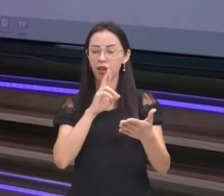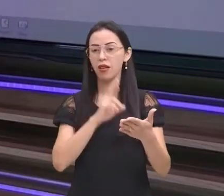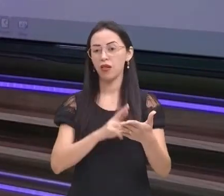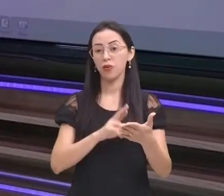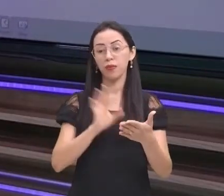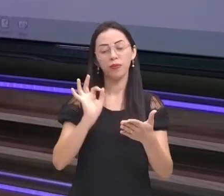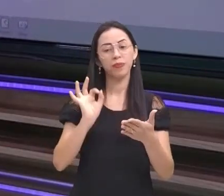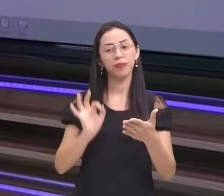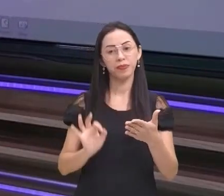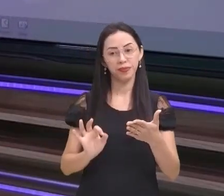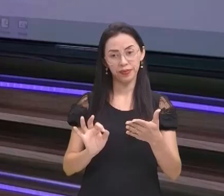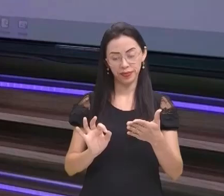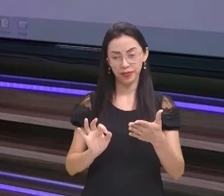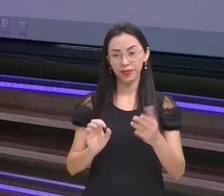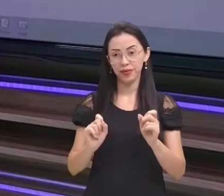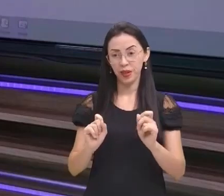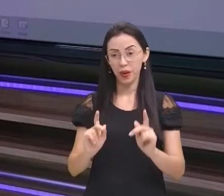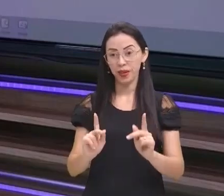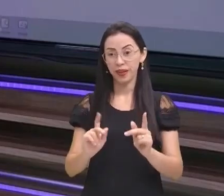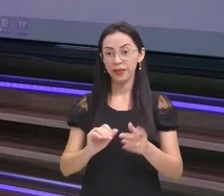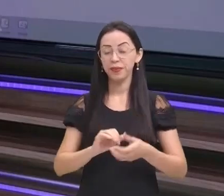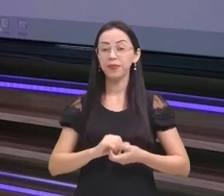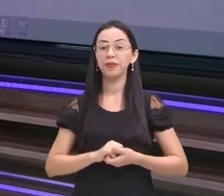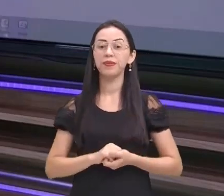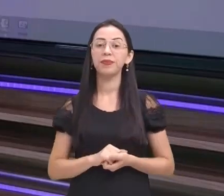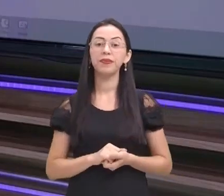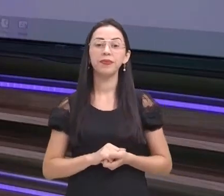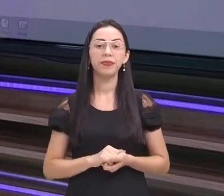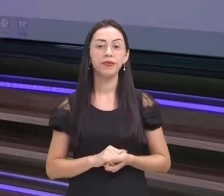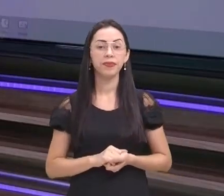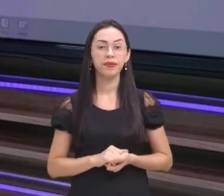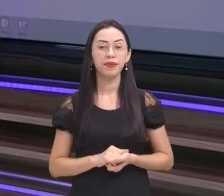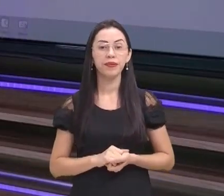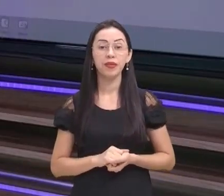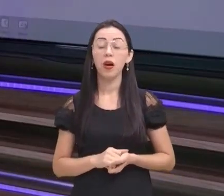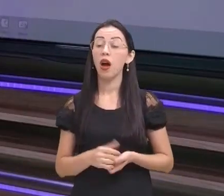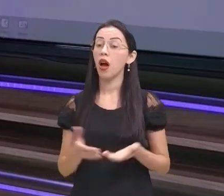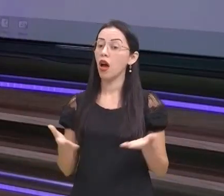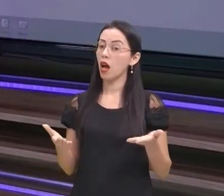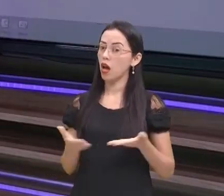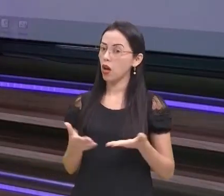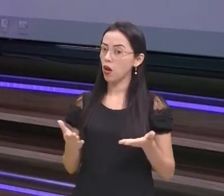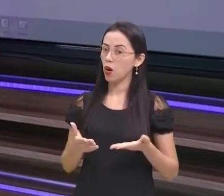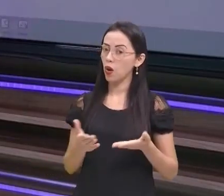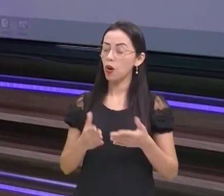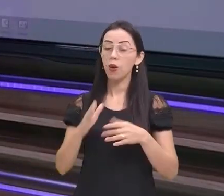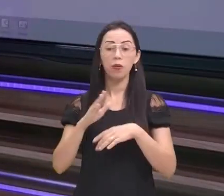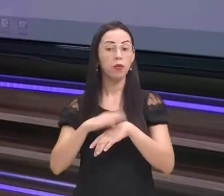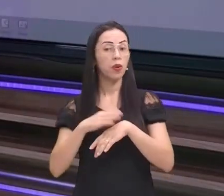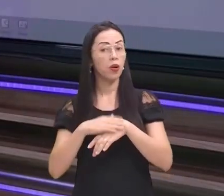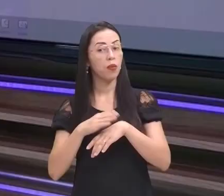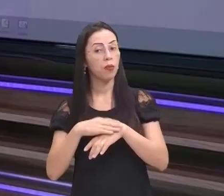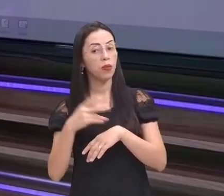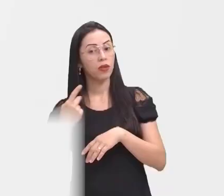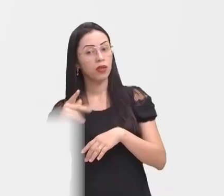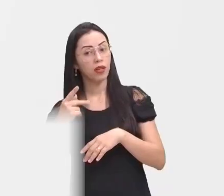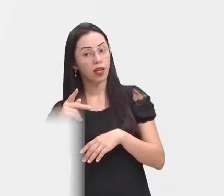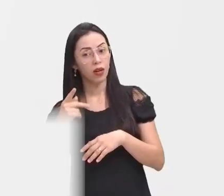língua portuguesa juntinho comigo. Então agora, crianças, eu vou deixar vocês